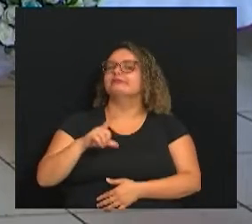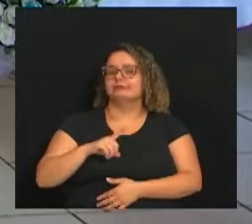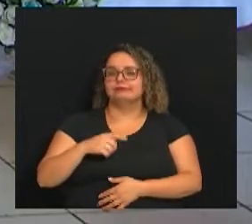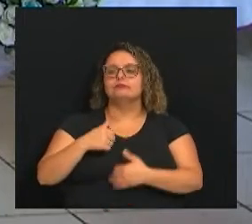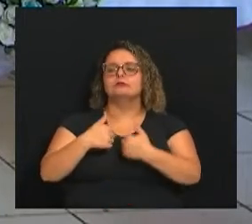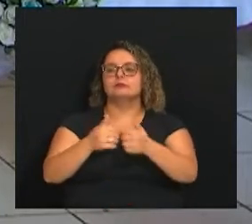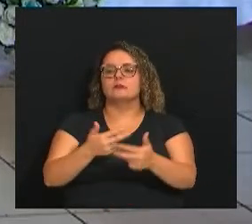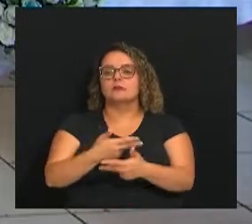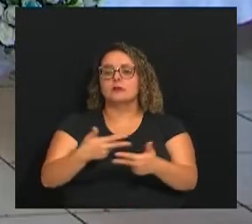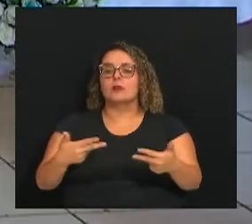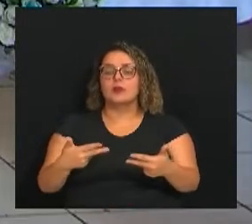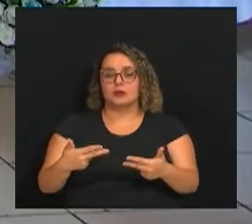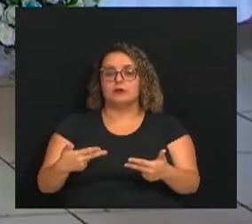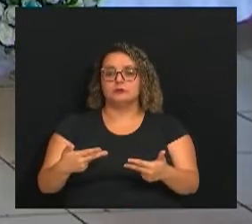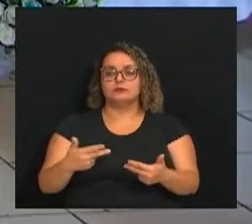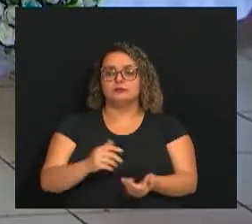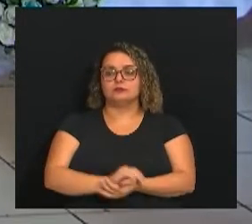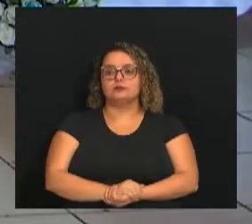transporte